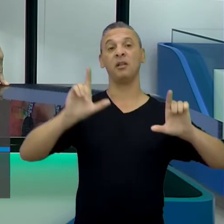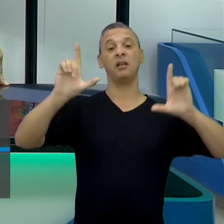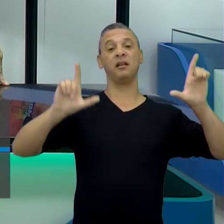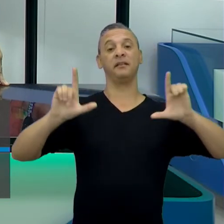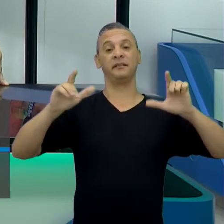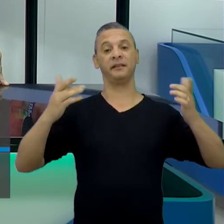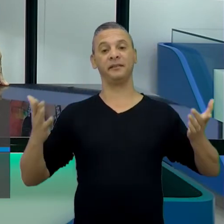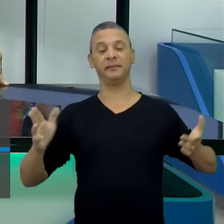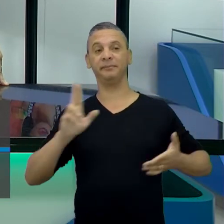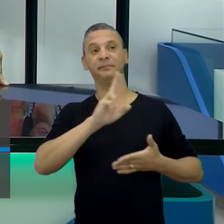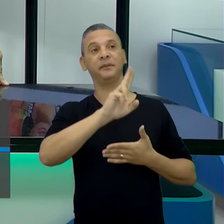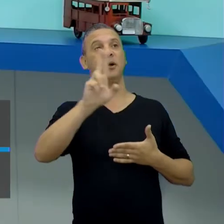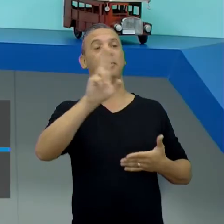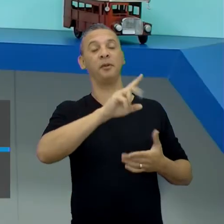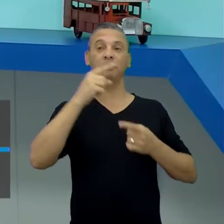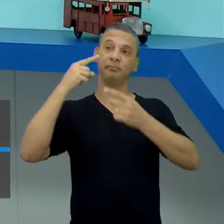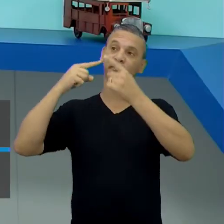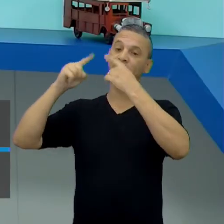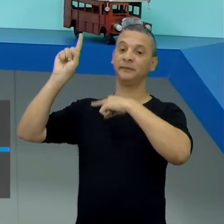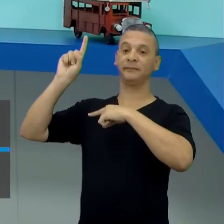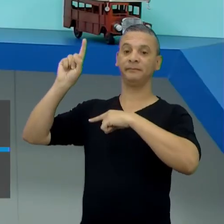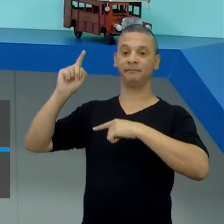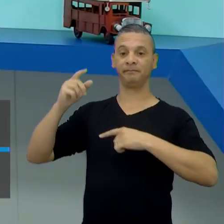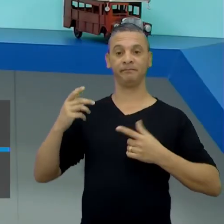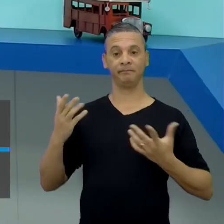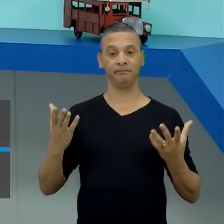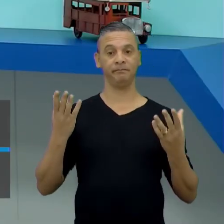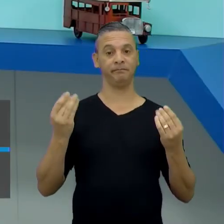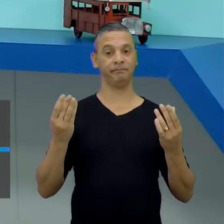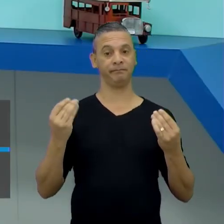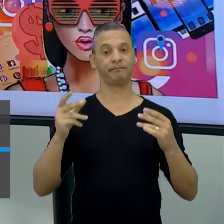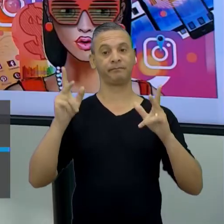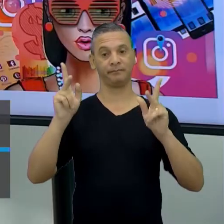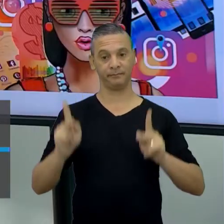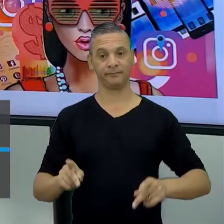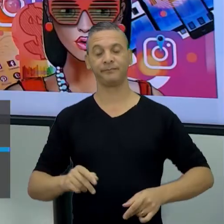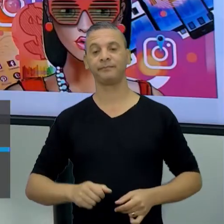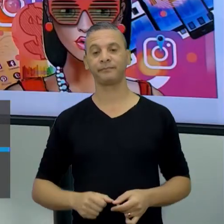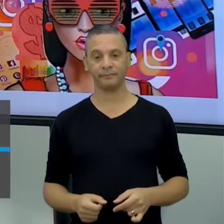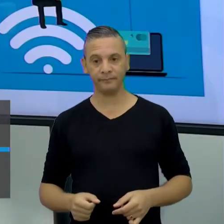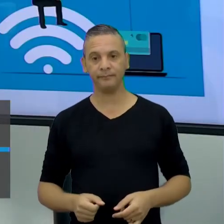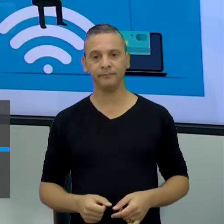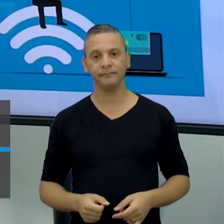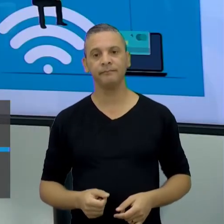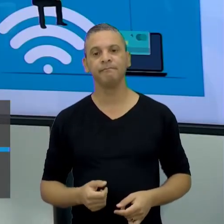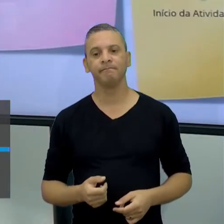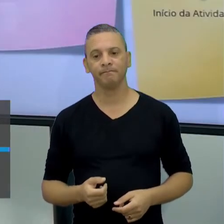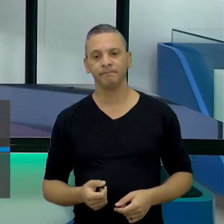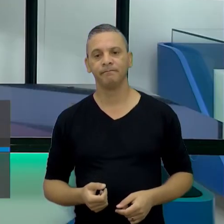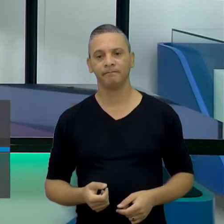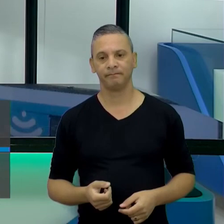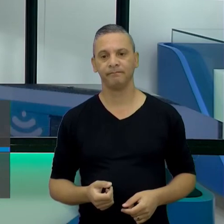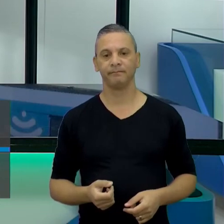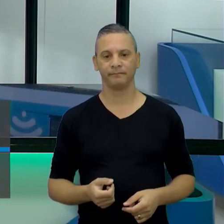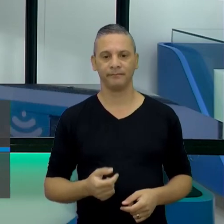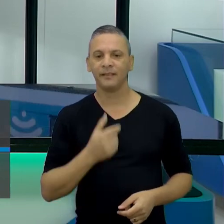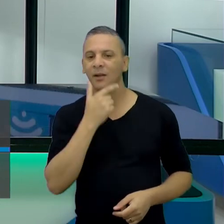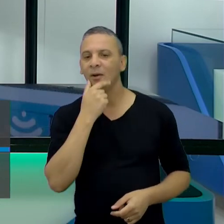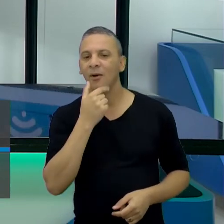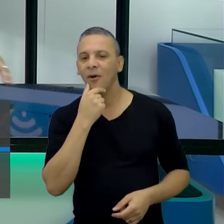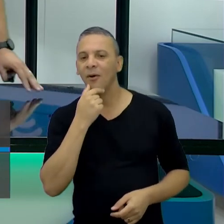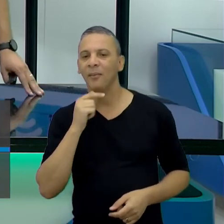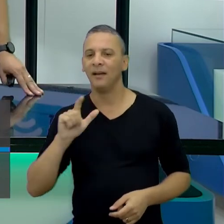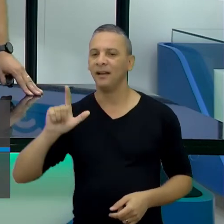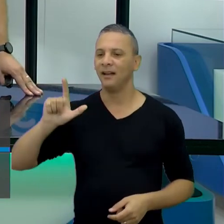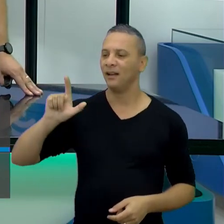pega nome, né? E vai para a TV, como você falou. E muitos aí, né? Verdade. Professora Tayana, o caso do Luva de Pedreiro, só para deixar com os alunos. Quem é o